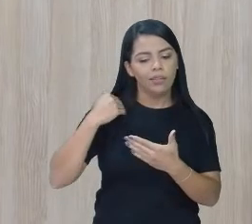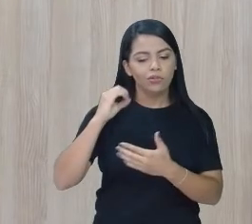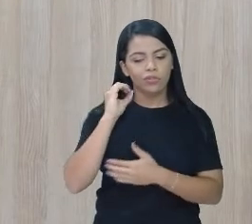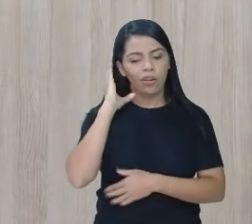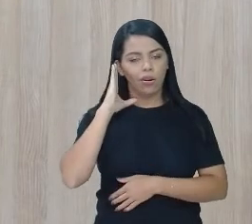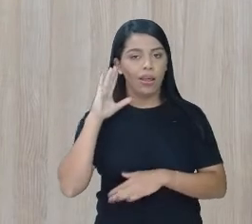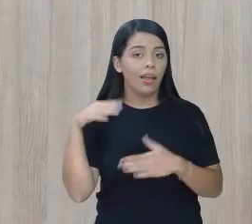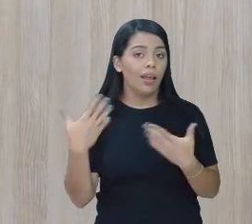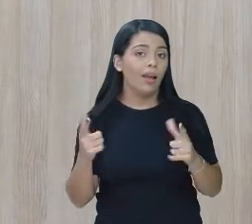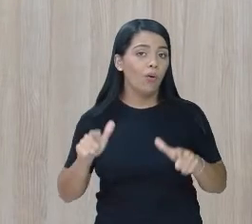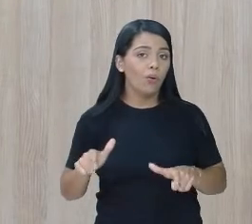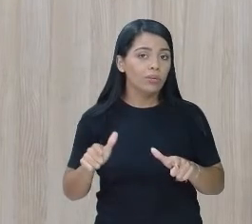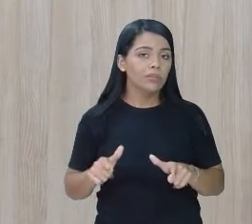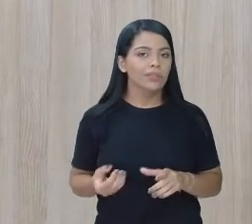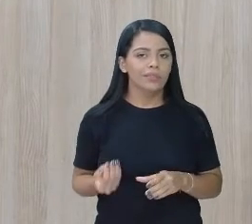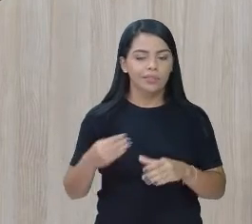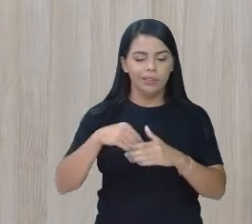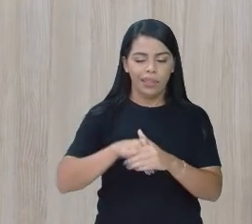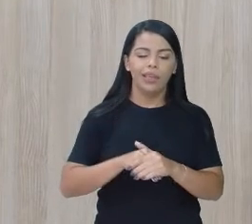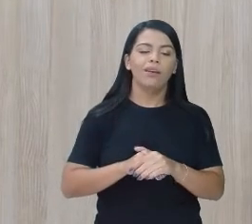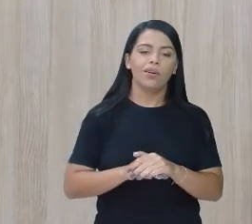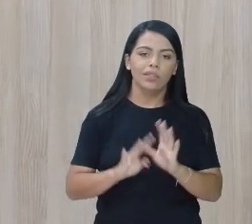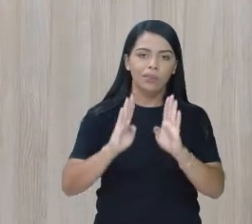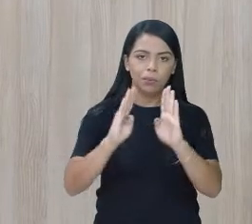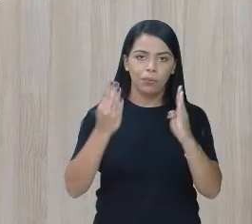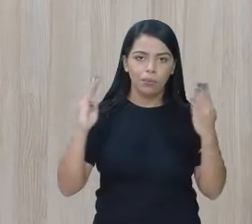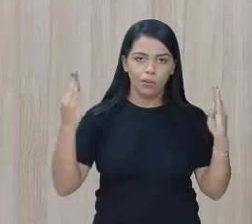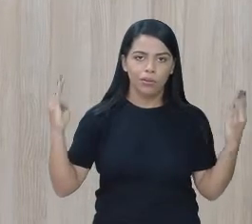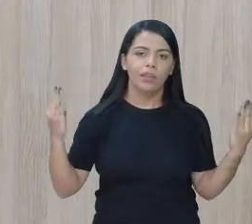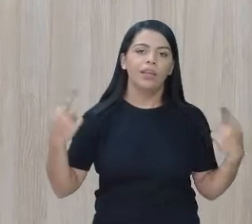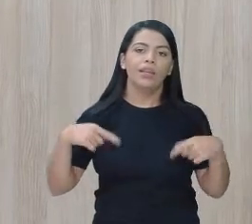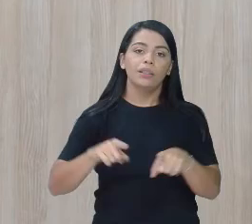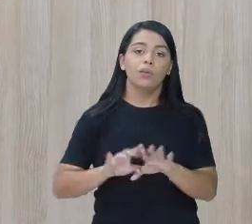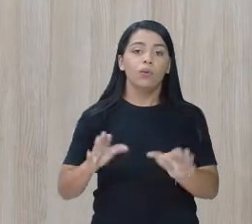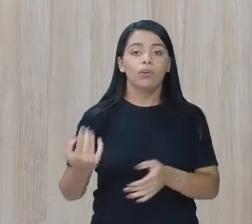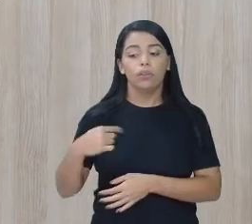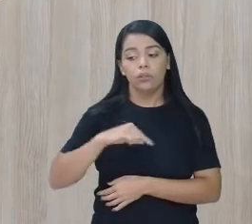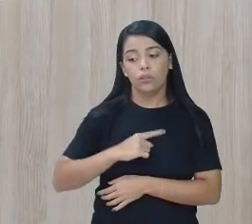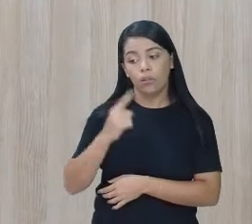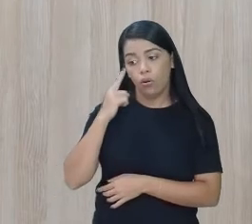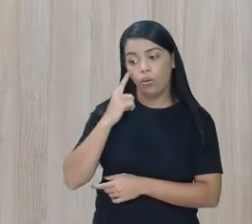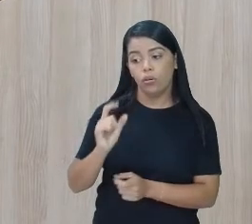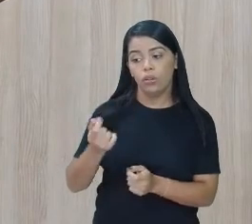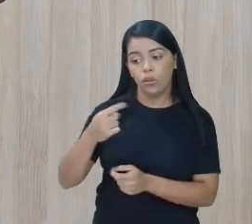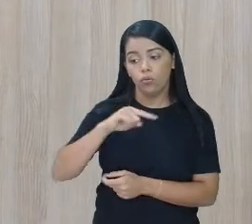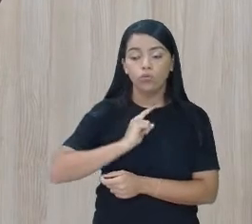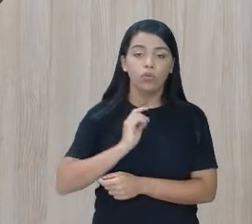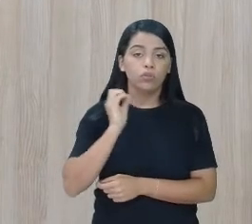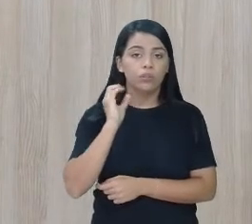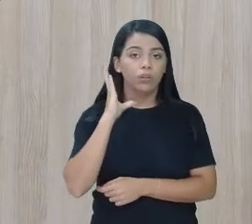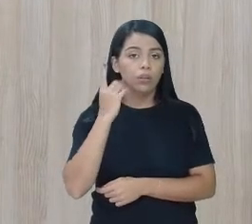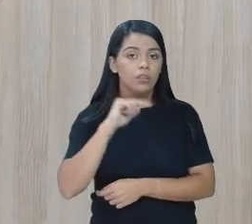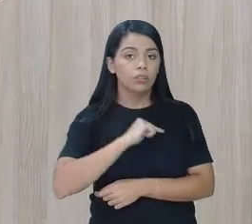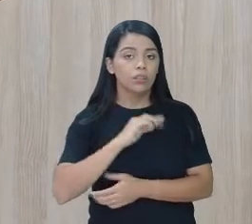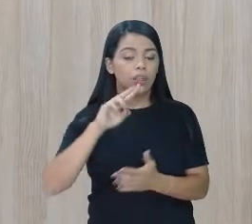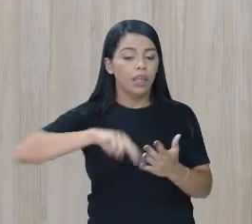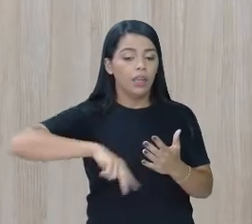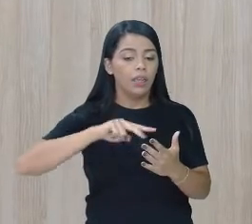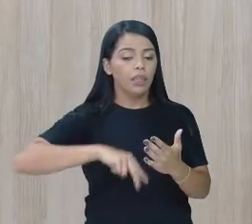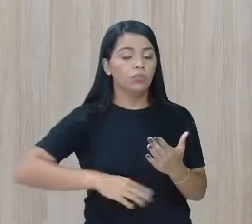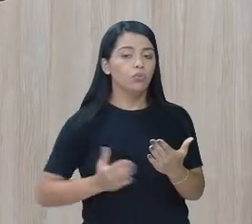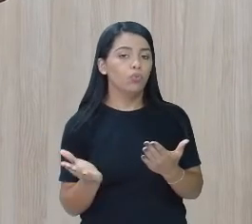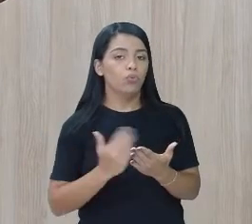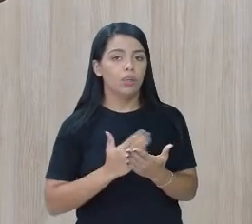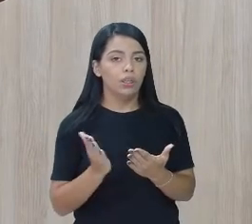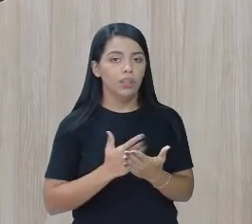nas bibliotecas, né, minha gente? Inclusive, quando a gente está olhando no nosso celular lá e a gente está lendo um livro,